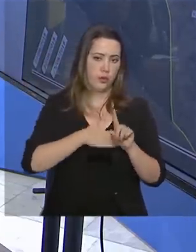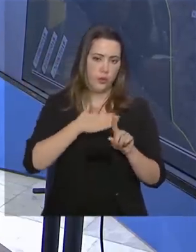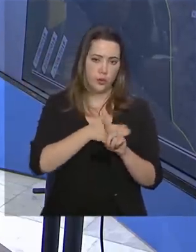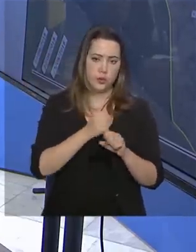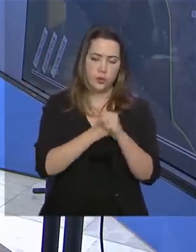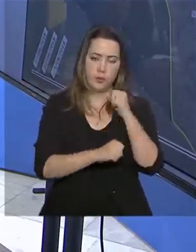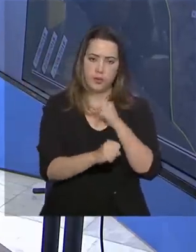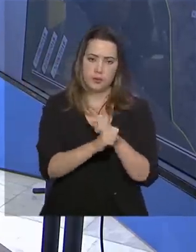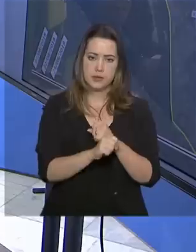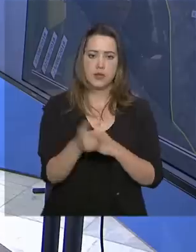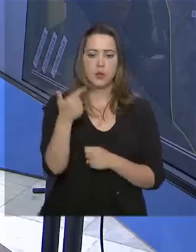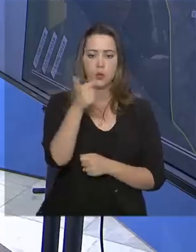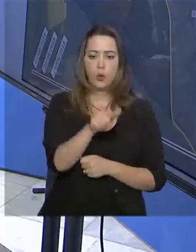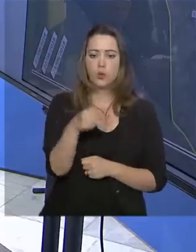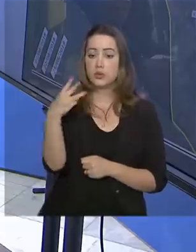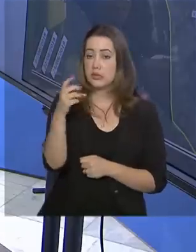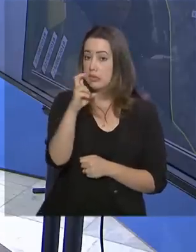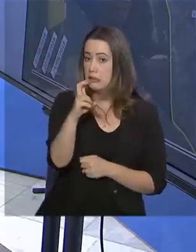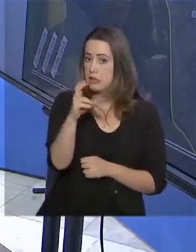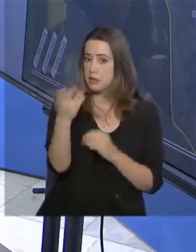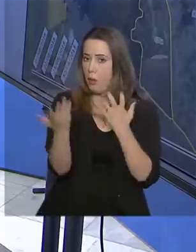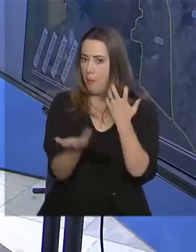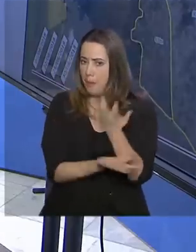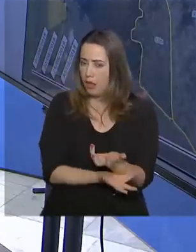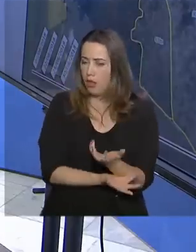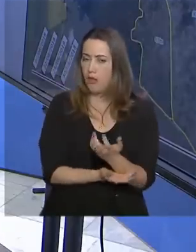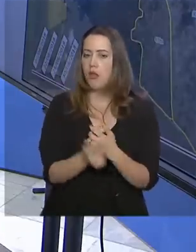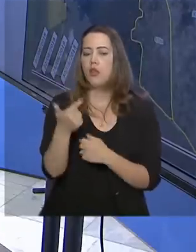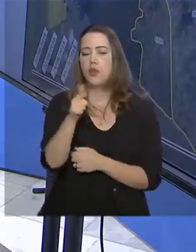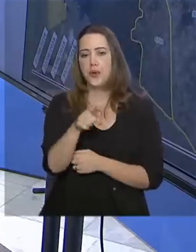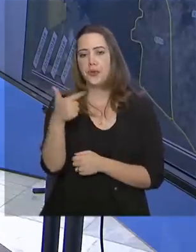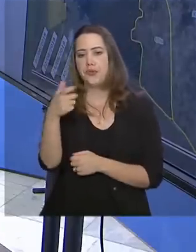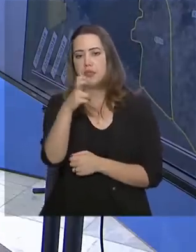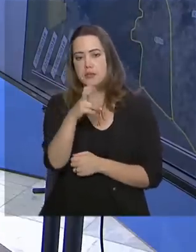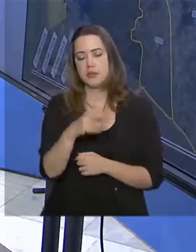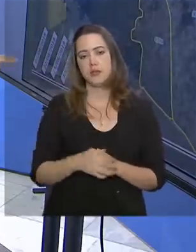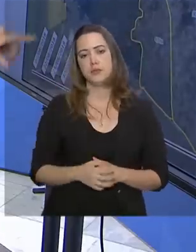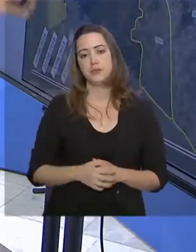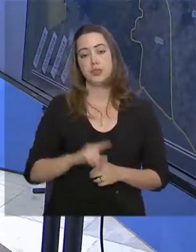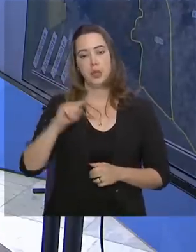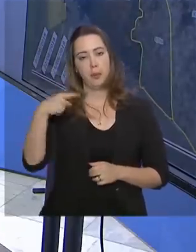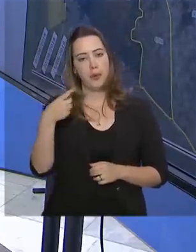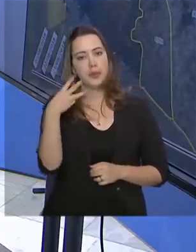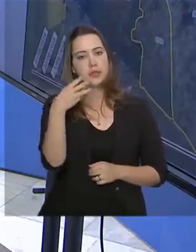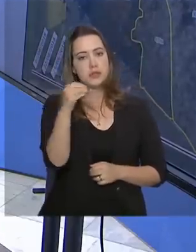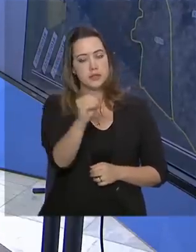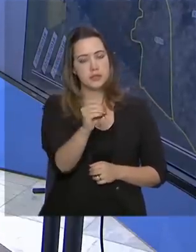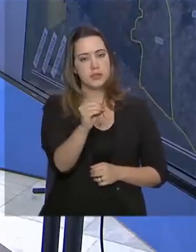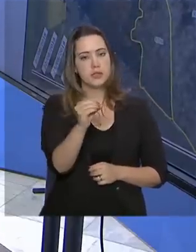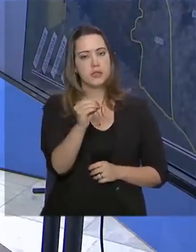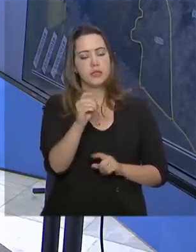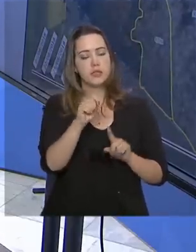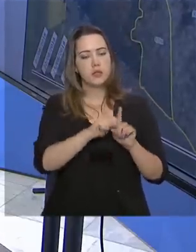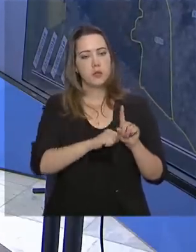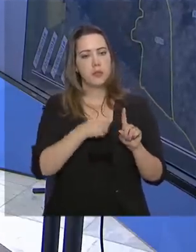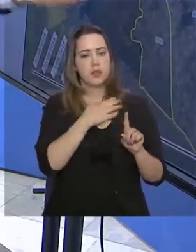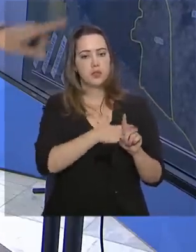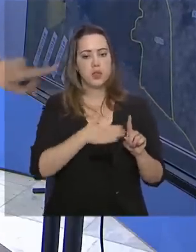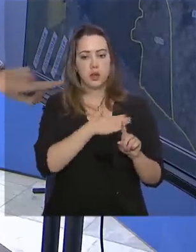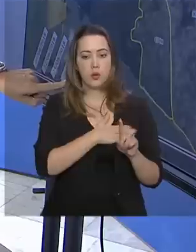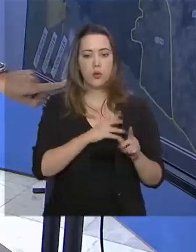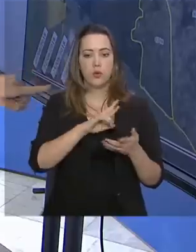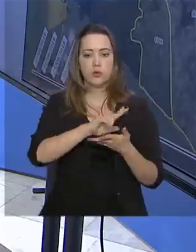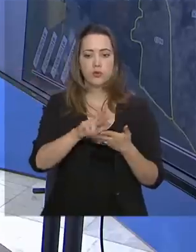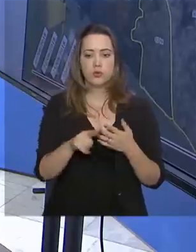aqui o de terra não pegou o próximo 30 de agosto mas 29 hectares aqui e 12